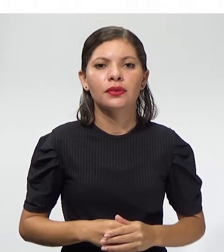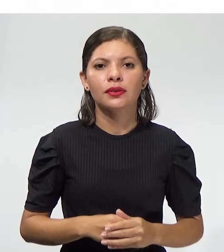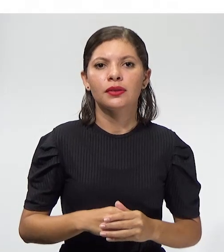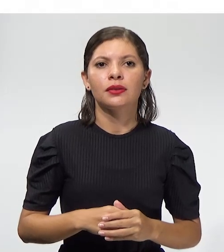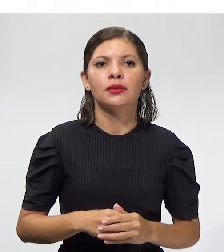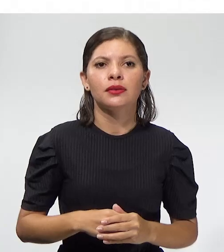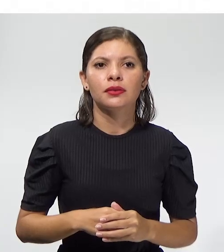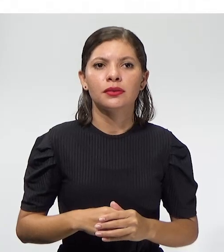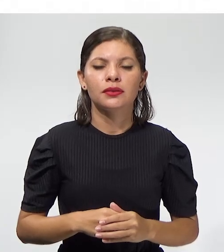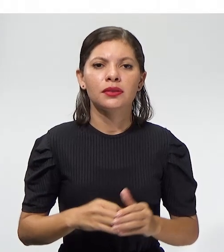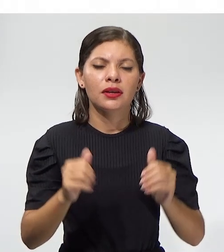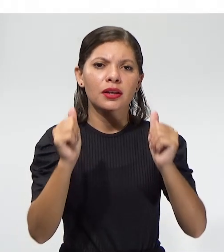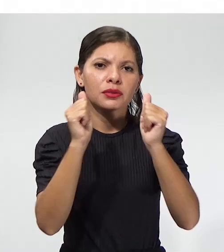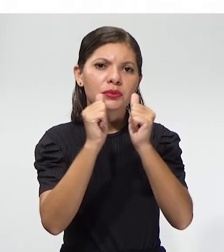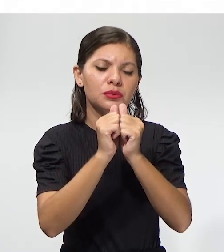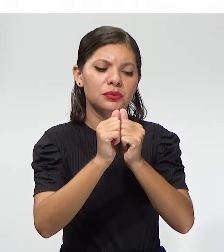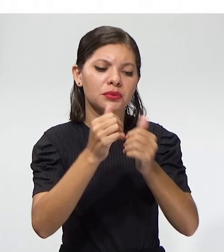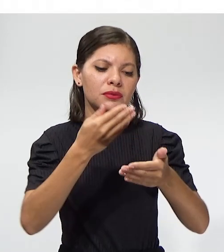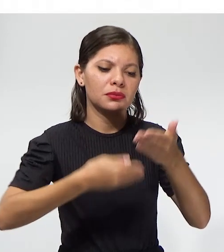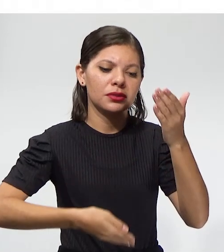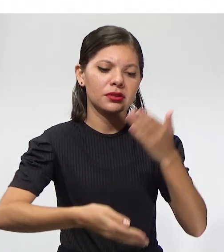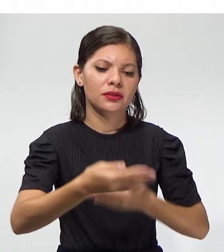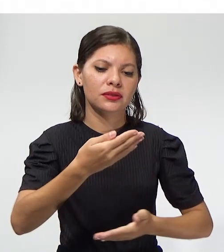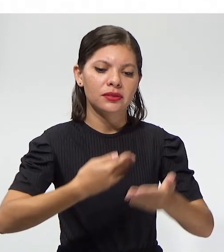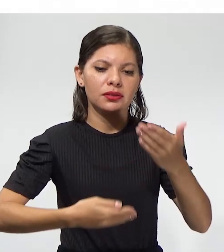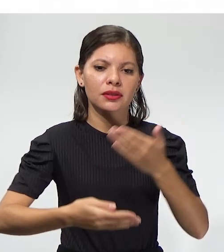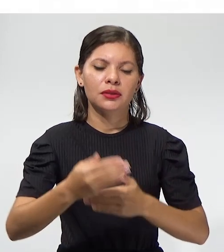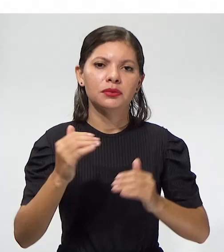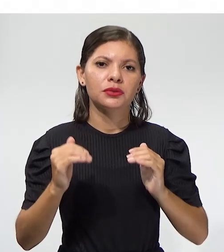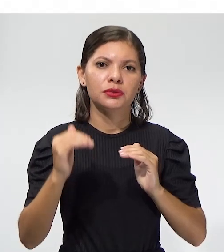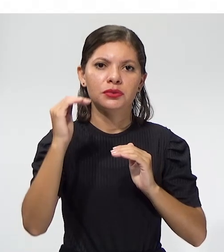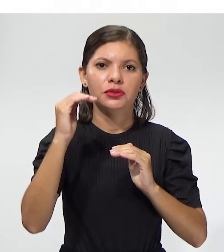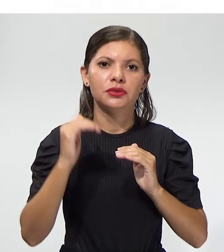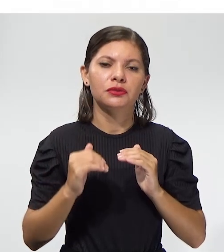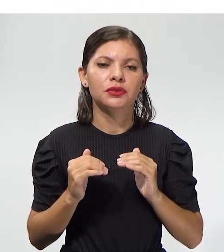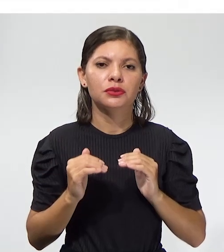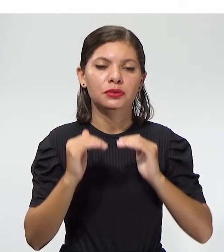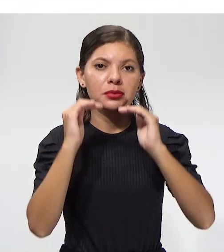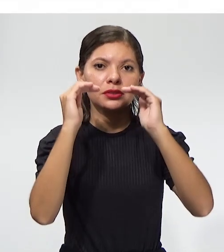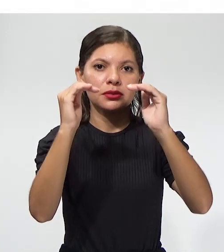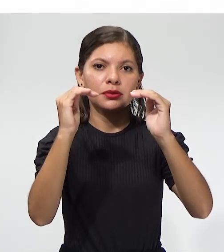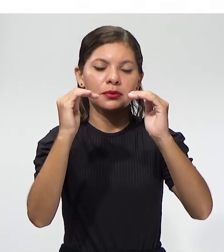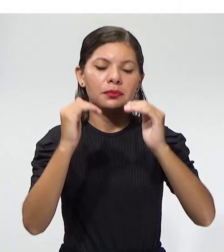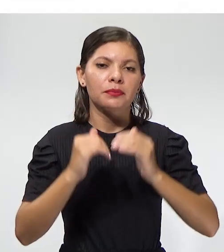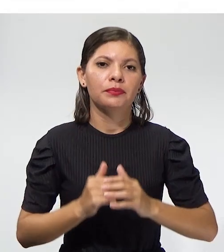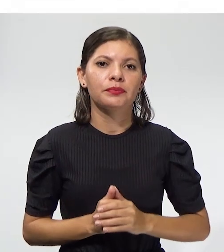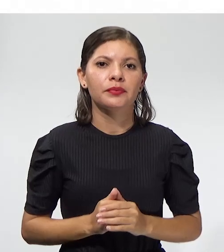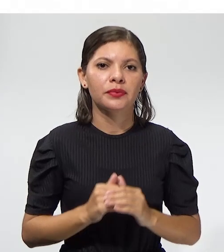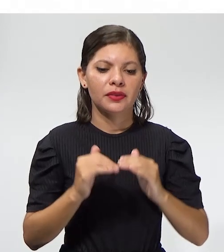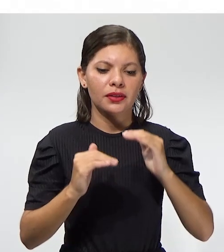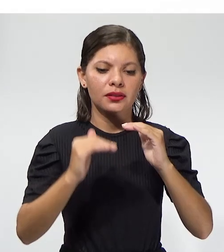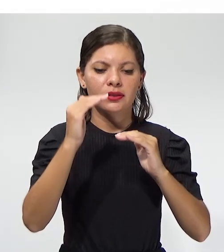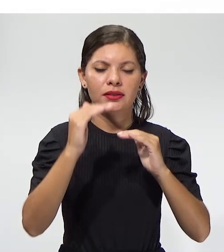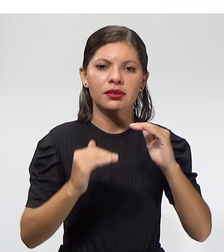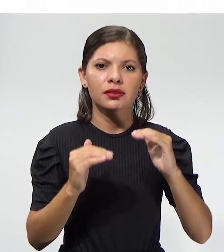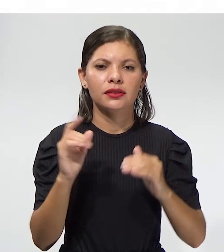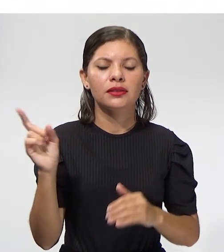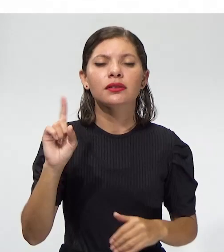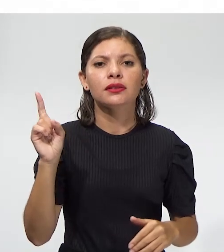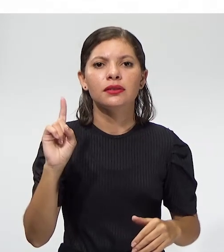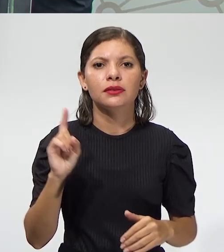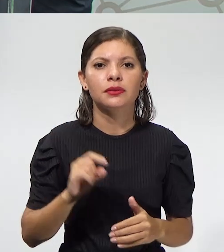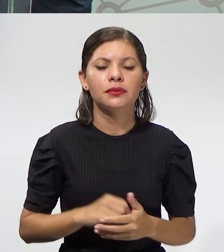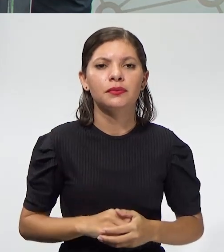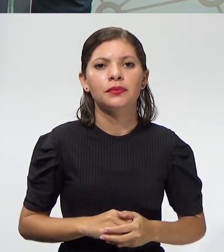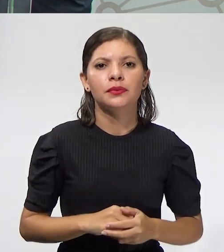mas existe uma cooperação procedendo de um nível superior. Lembrando que essa cooperação e que esse nível superior não